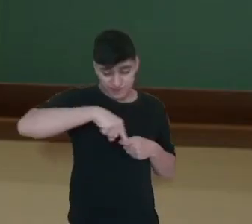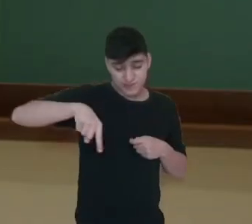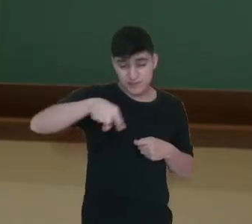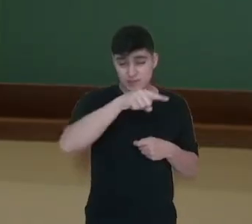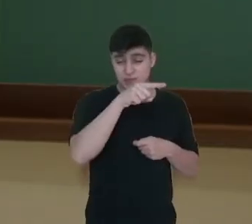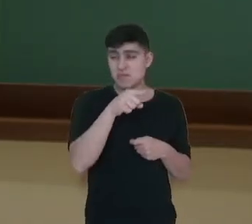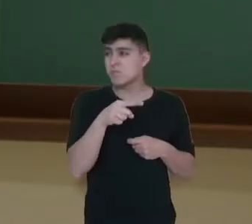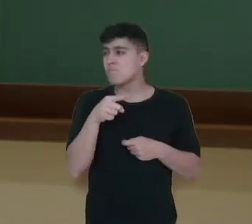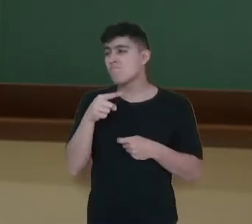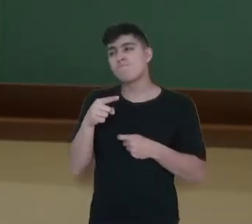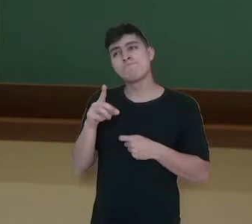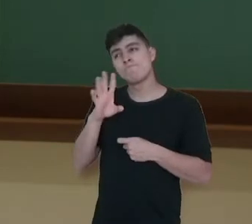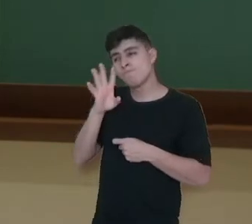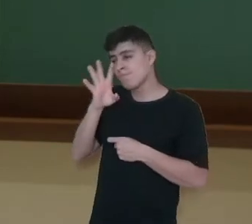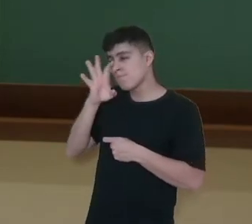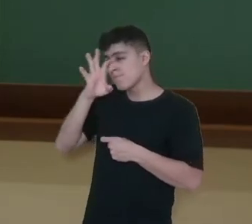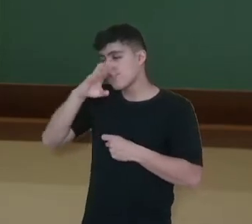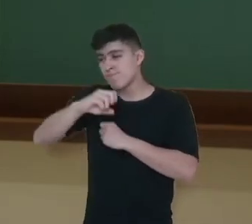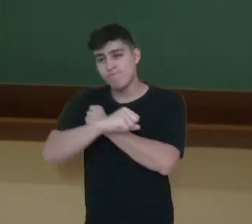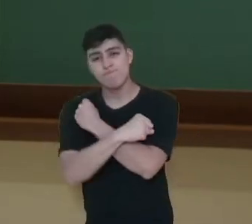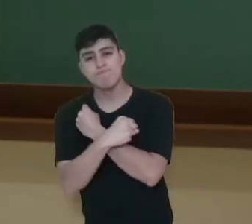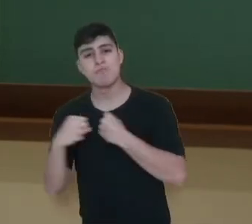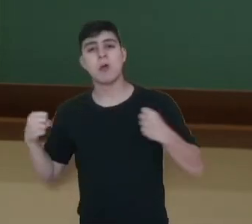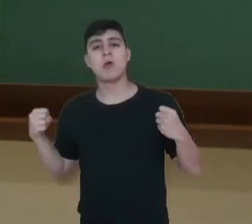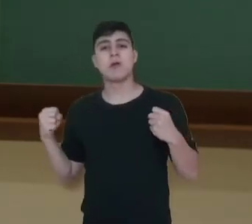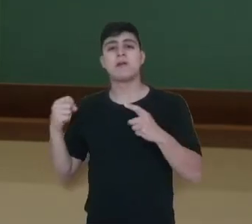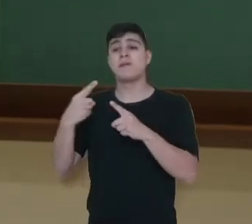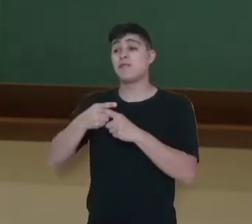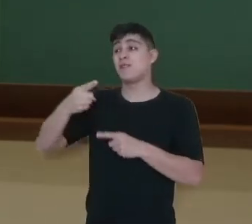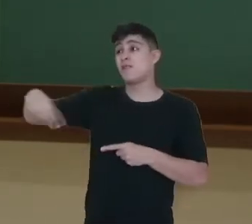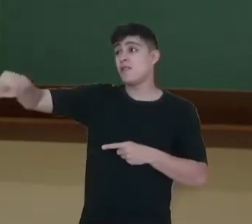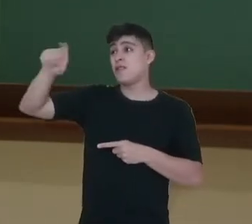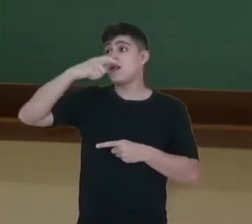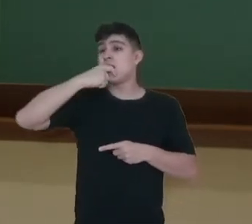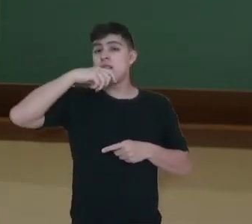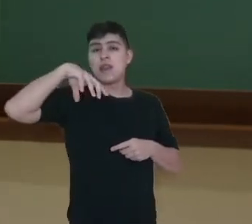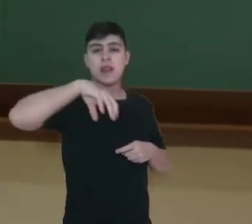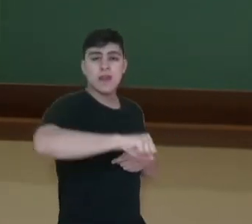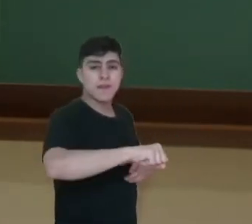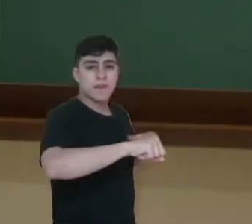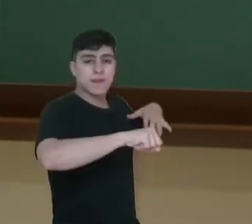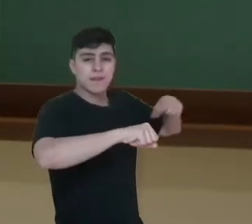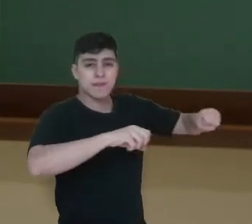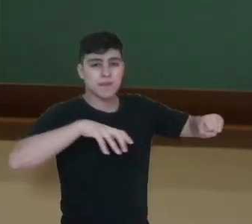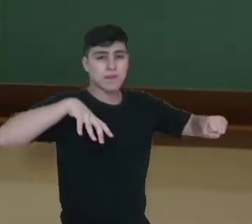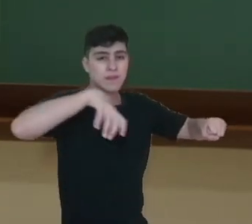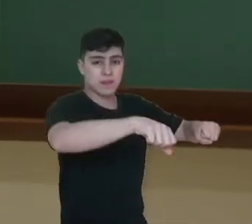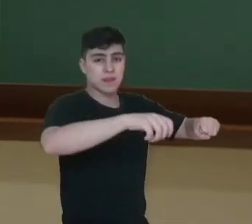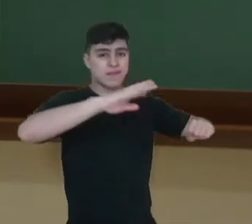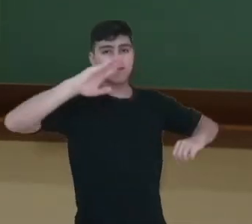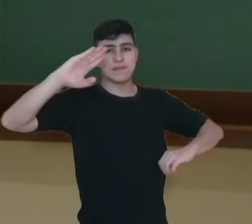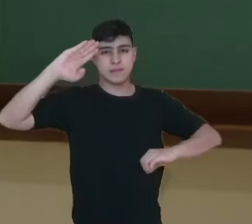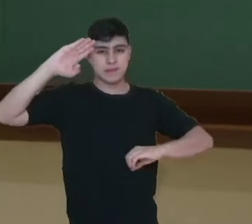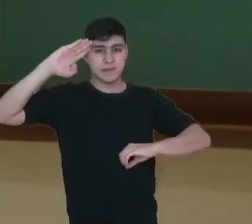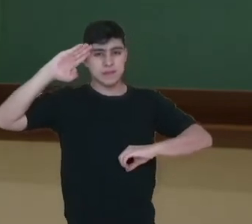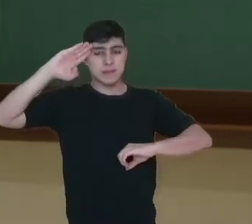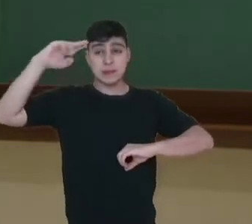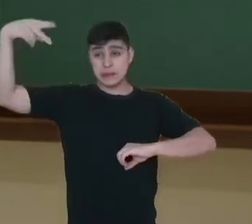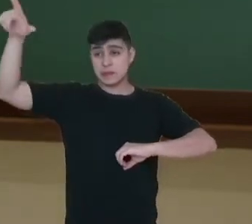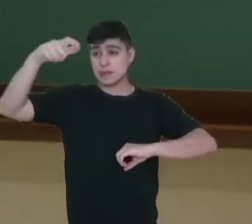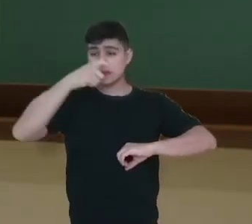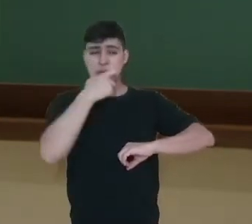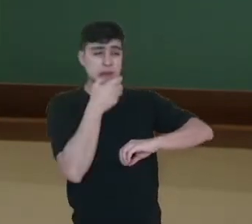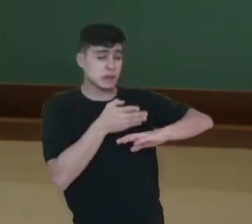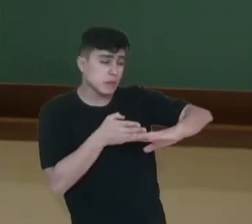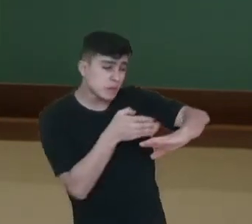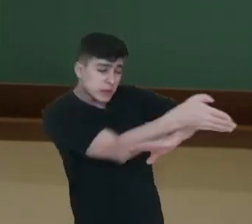muitos colonos acabam se enfurecendo ali com essa ocupação de pessoas do exército inglês